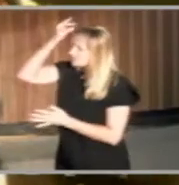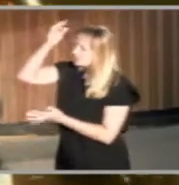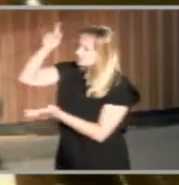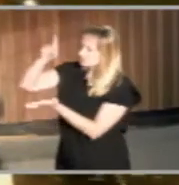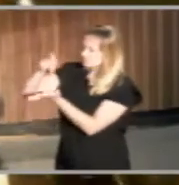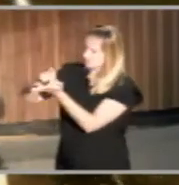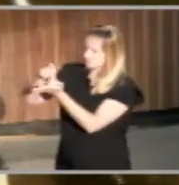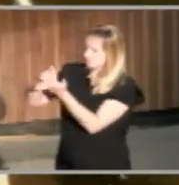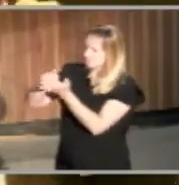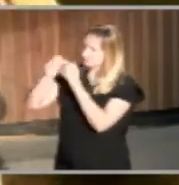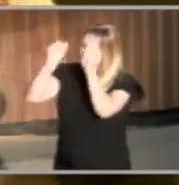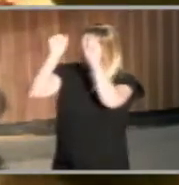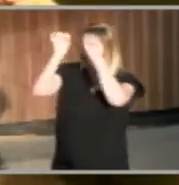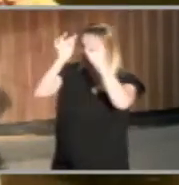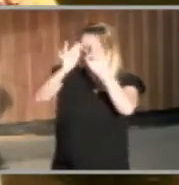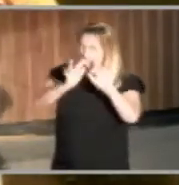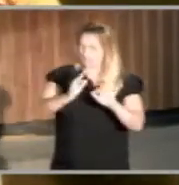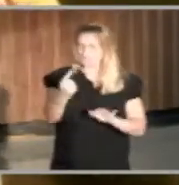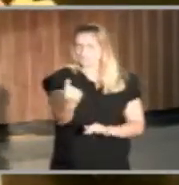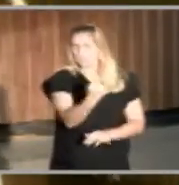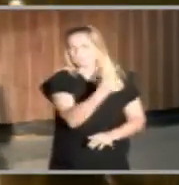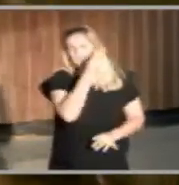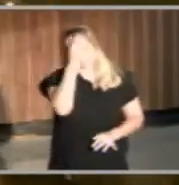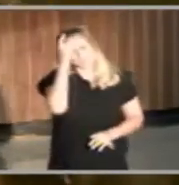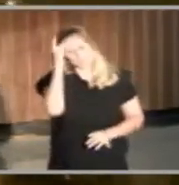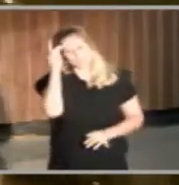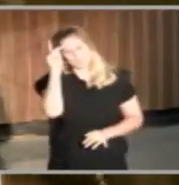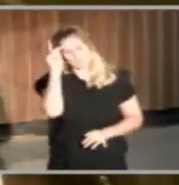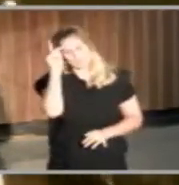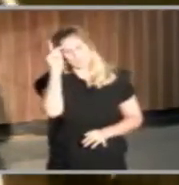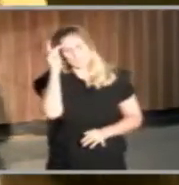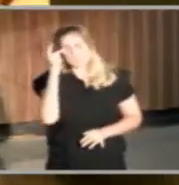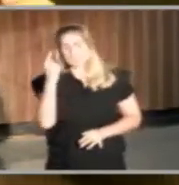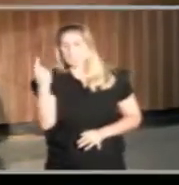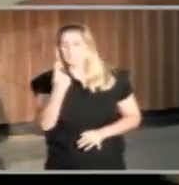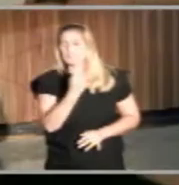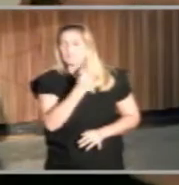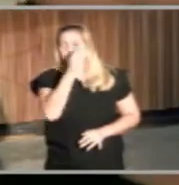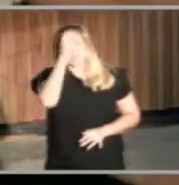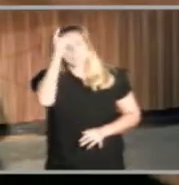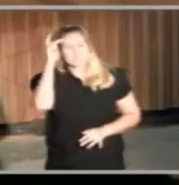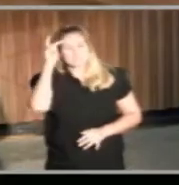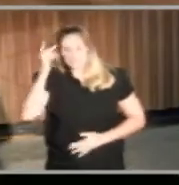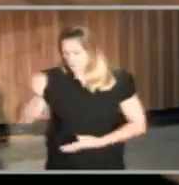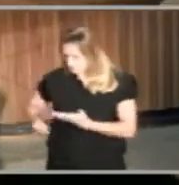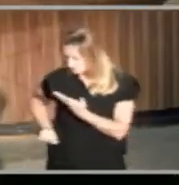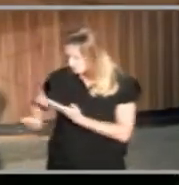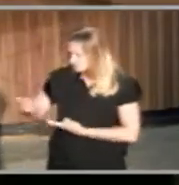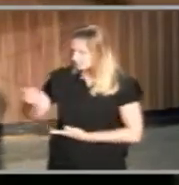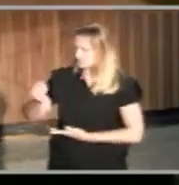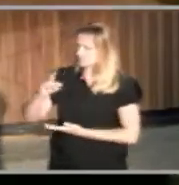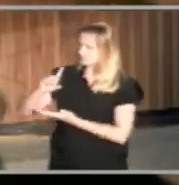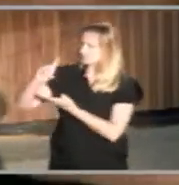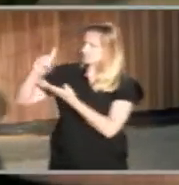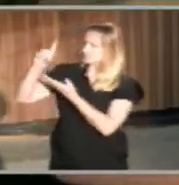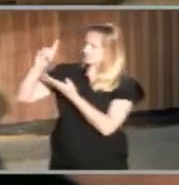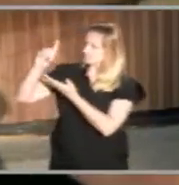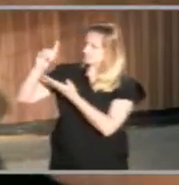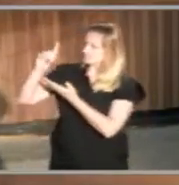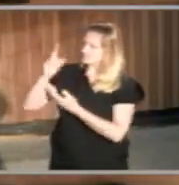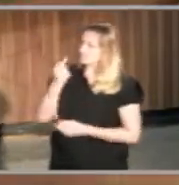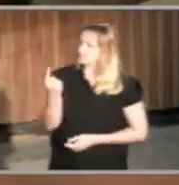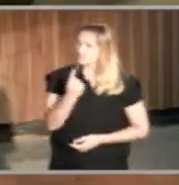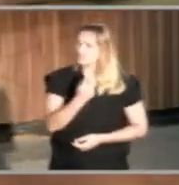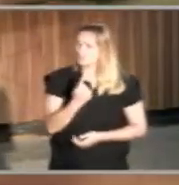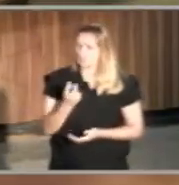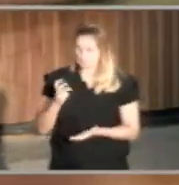cada vida aqui. Abençoa, Senhor, cada um que está servindo ao Senhor. Cada pessoa, meu Deus, que se levantou nesta manhã e, ó Deus,